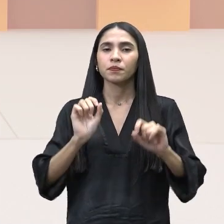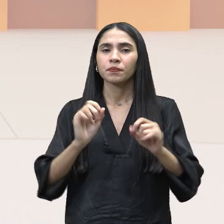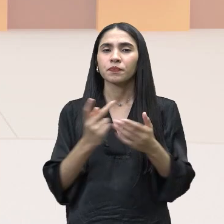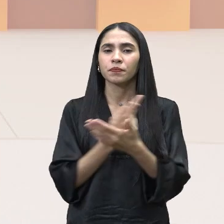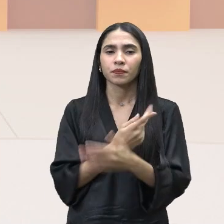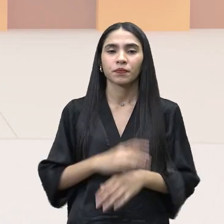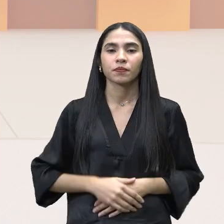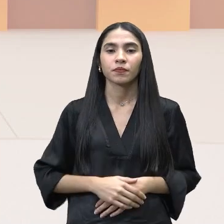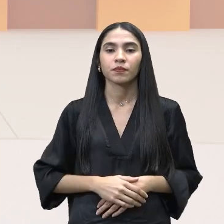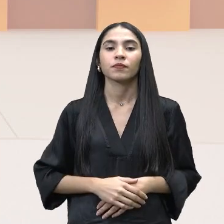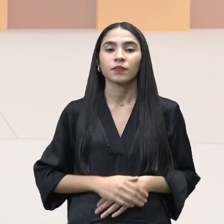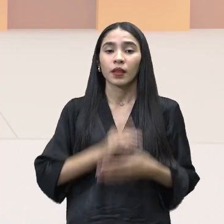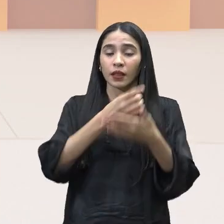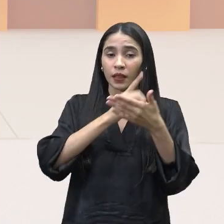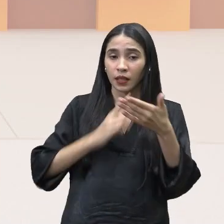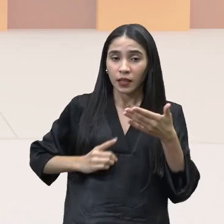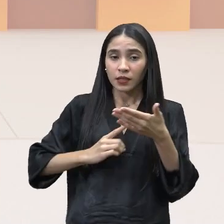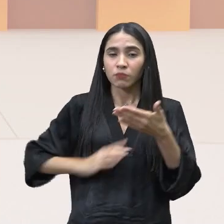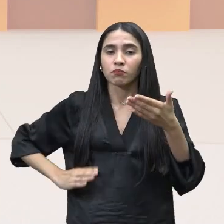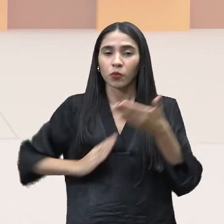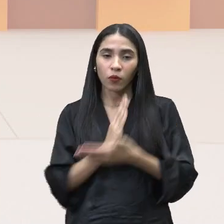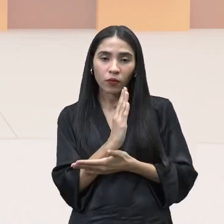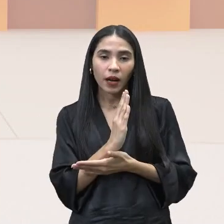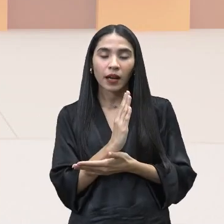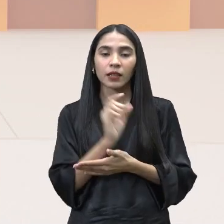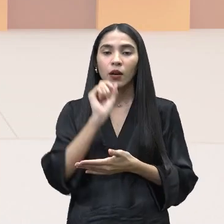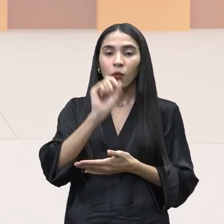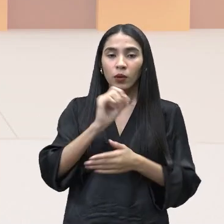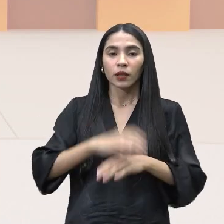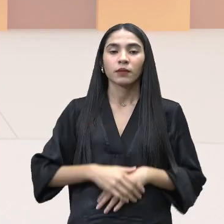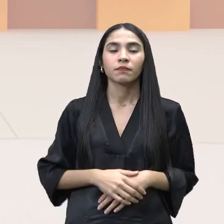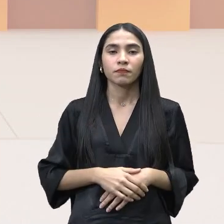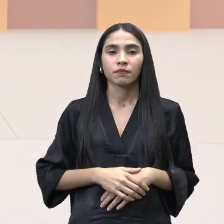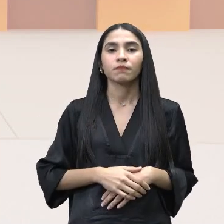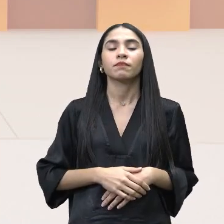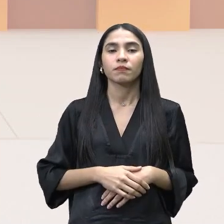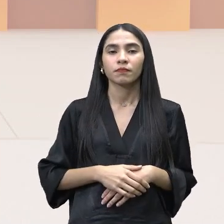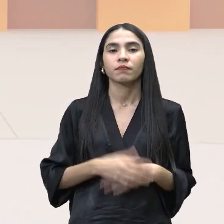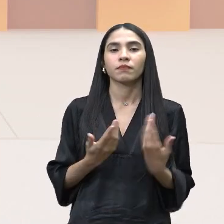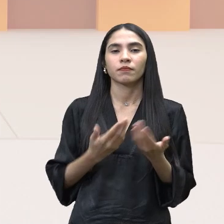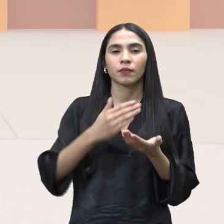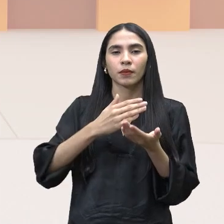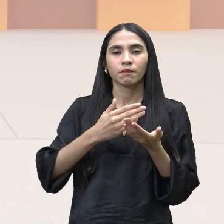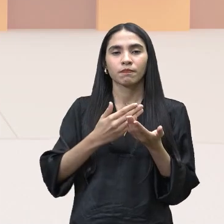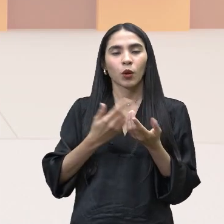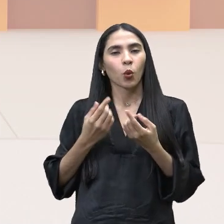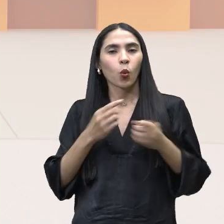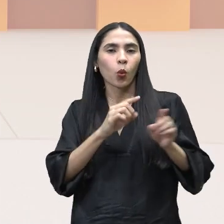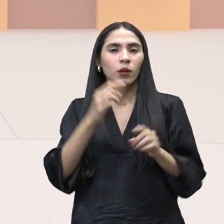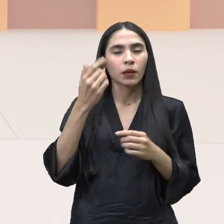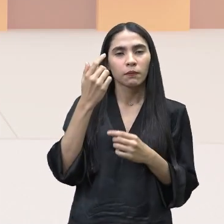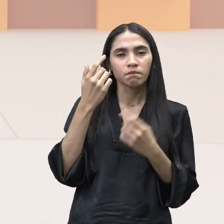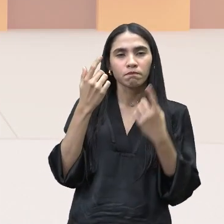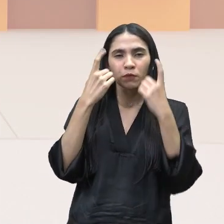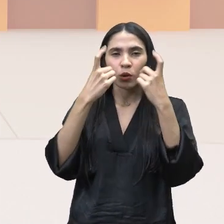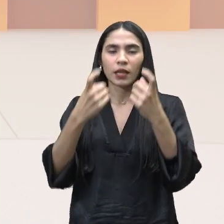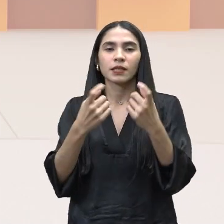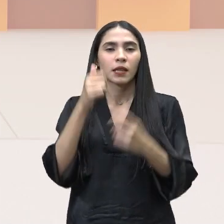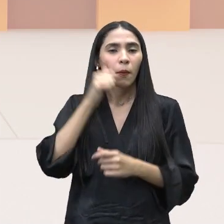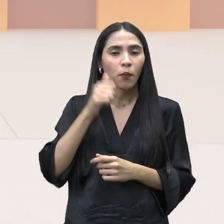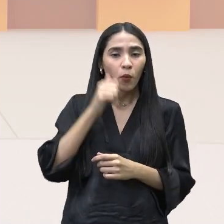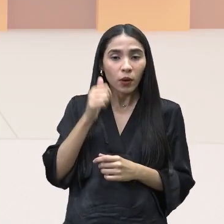aconteceu? A aprovação da Declaração sobre a Eliminação da Violência contra as Mulheres pela Assembleia Geral